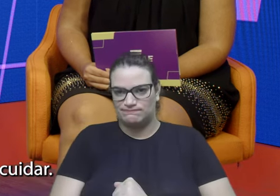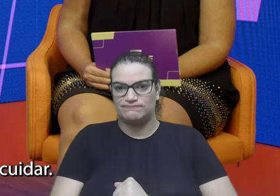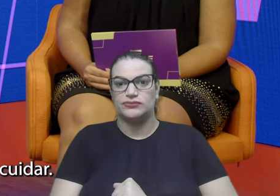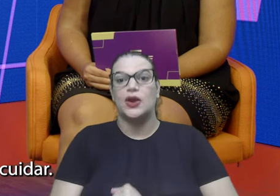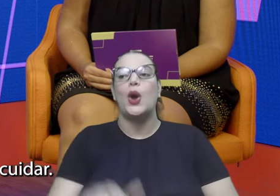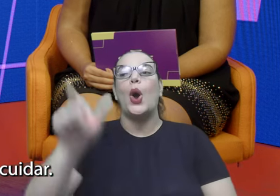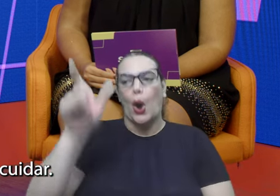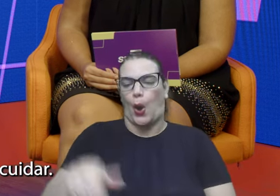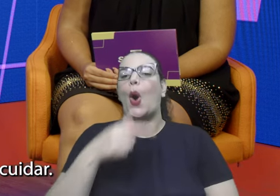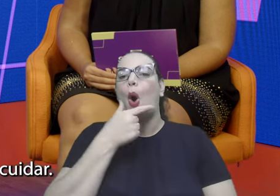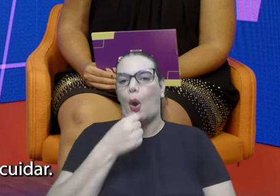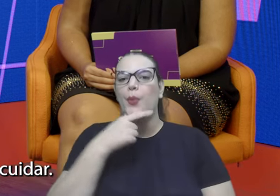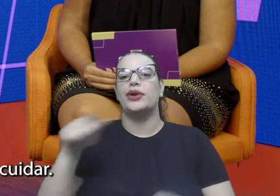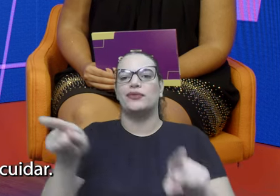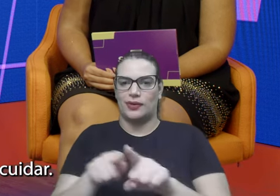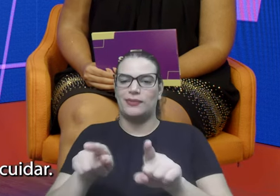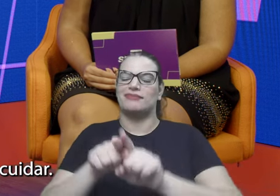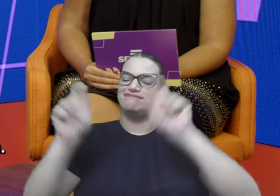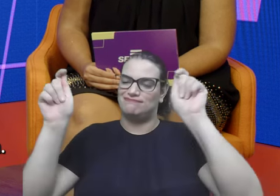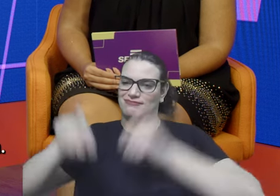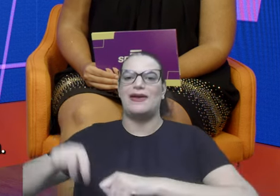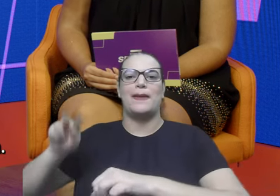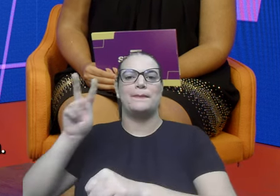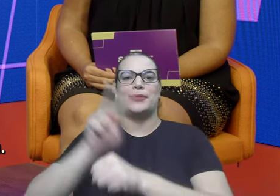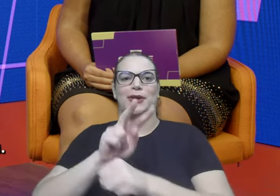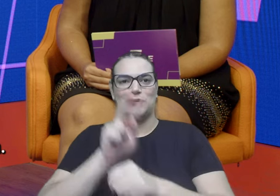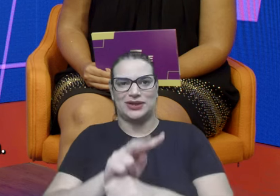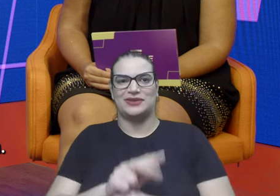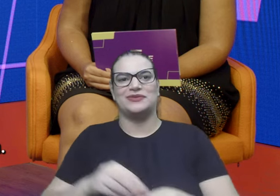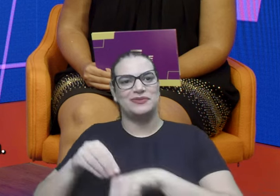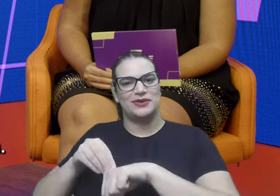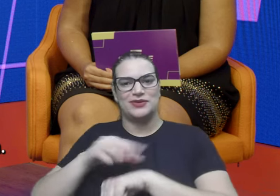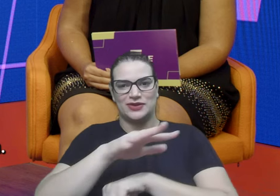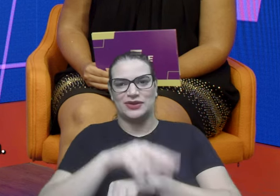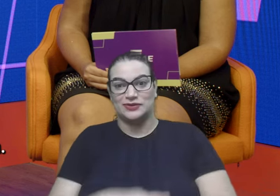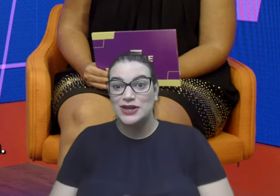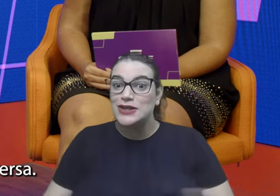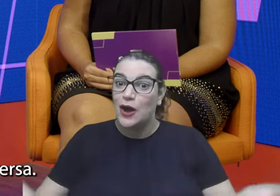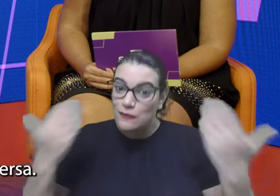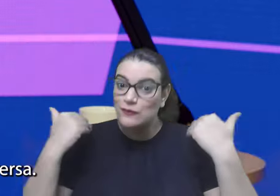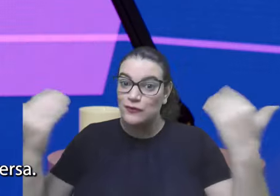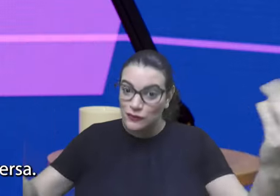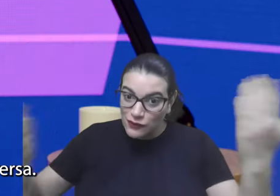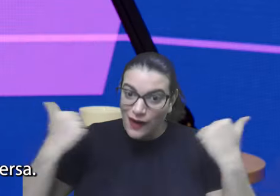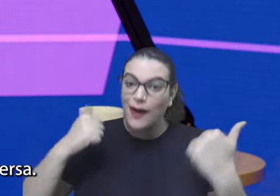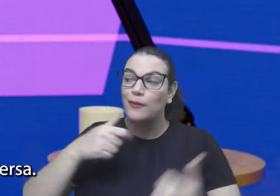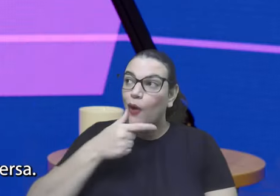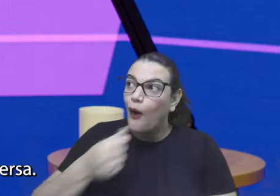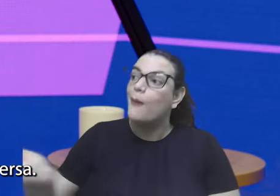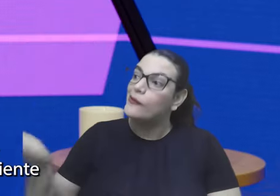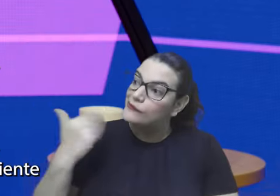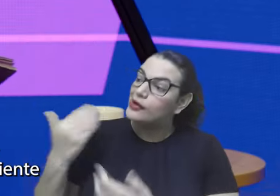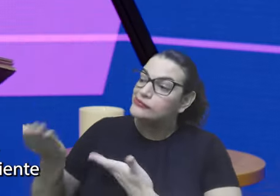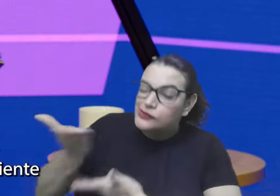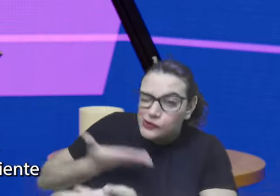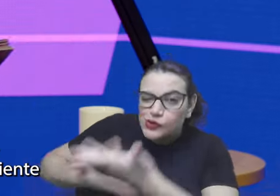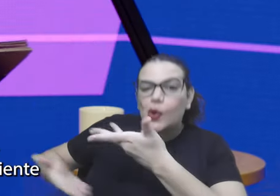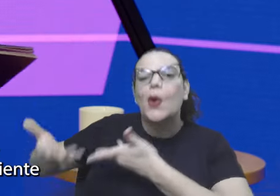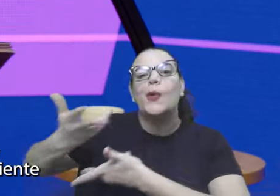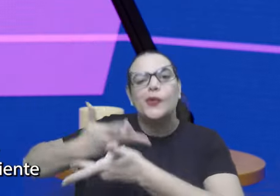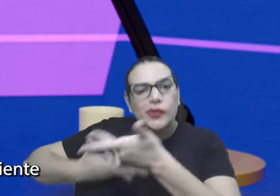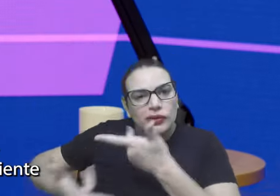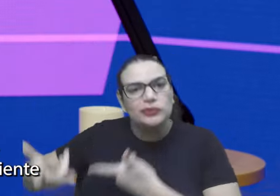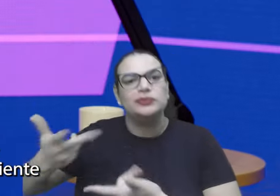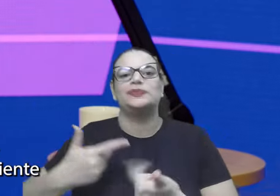o homem também pode cuidar né Então essa essa é a mensagem e vamos chamar os homens para conversa N